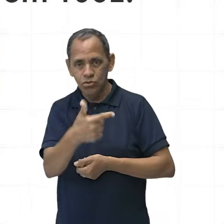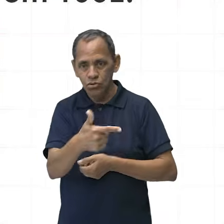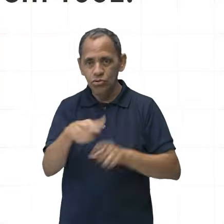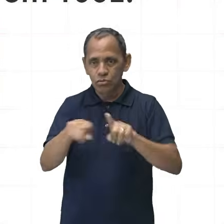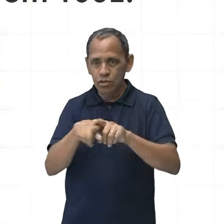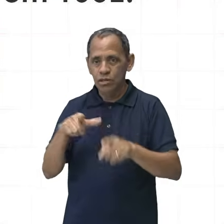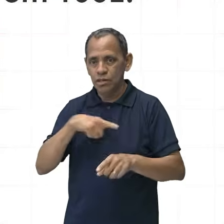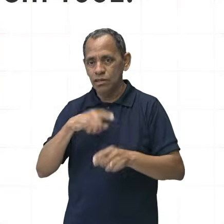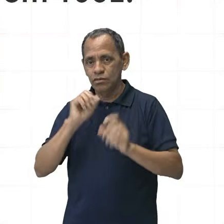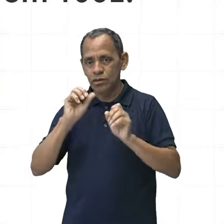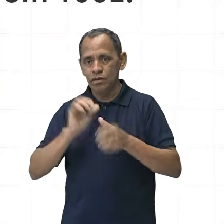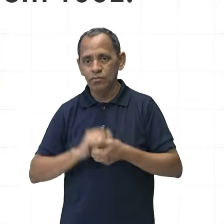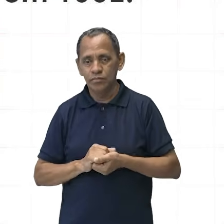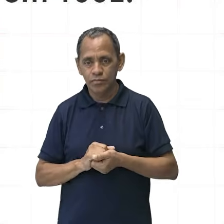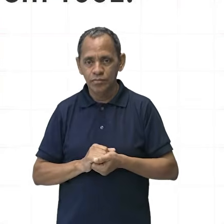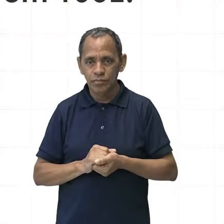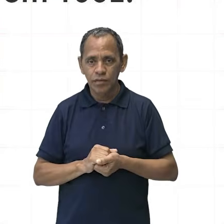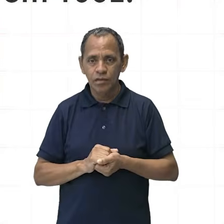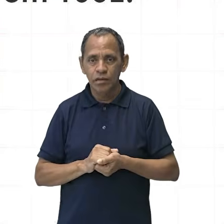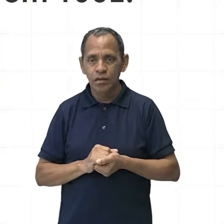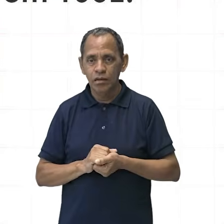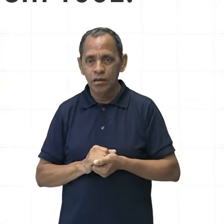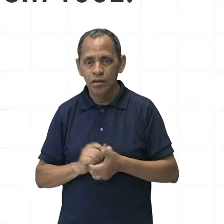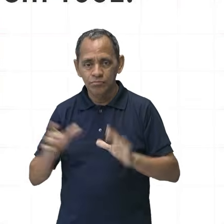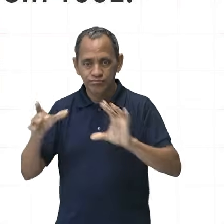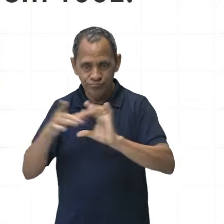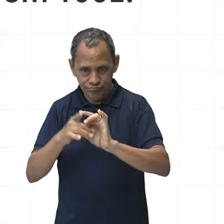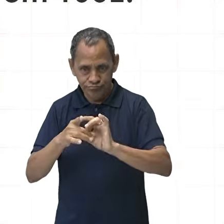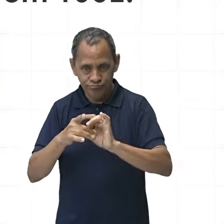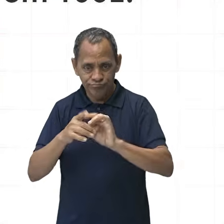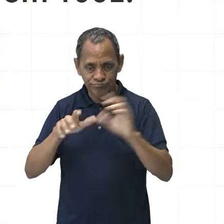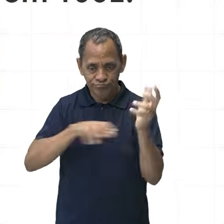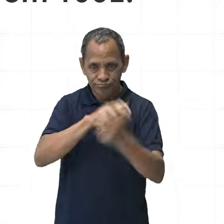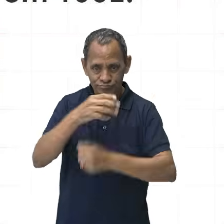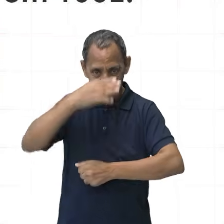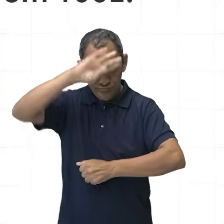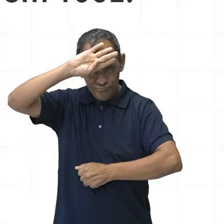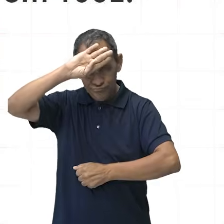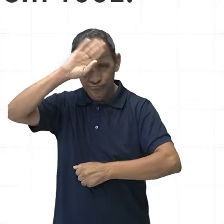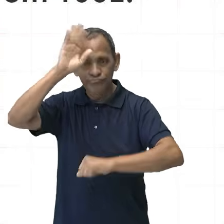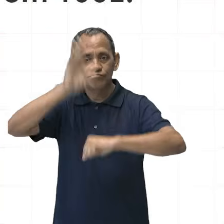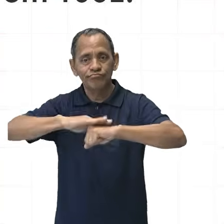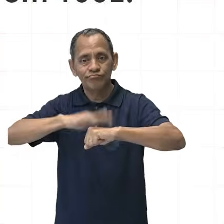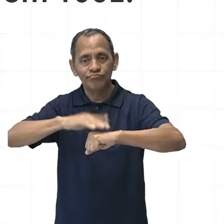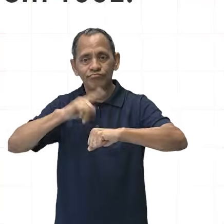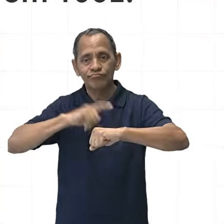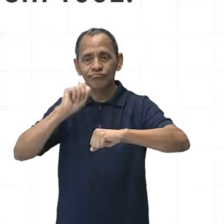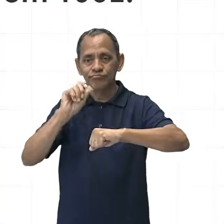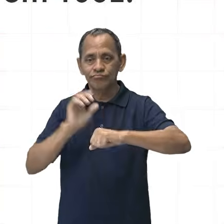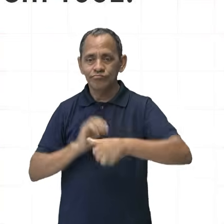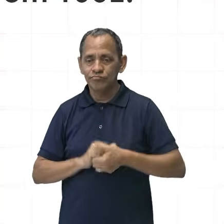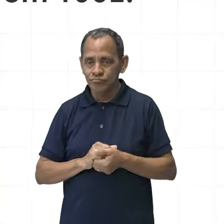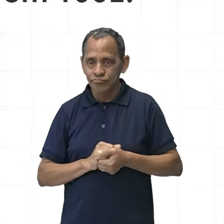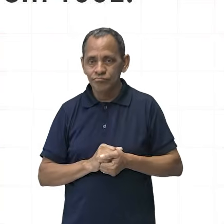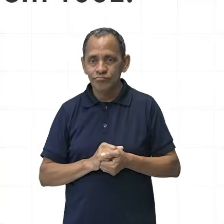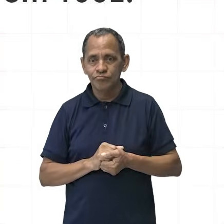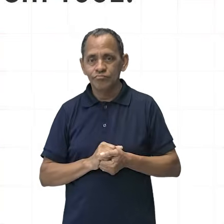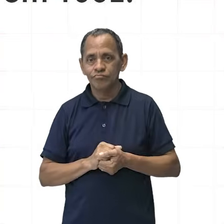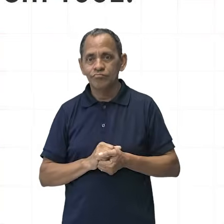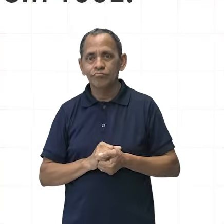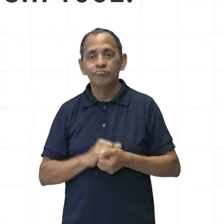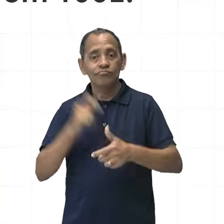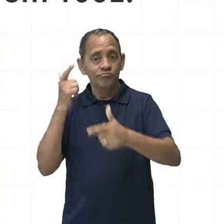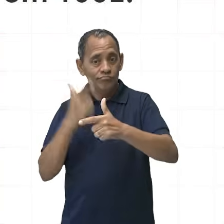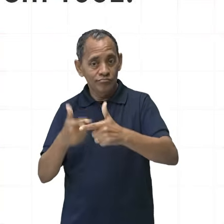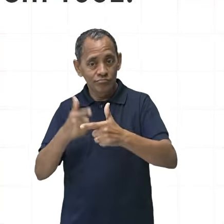crise dos mísseis em Cuba em 1962. Então, quando há a consolidação da